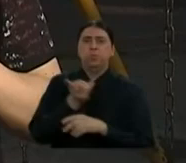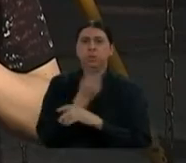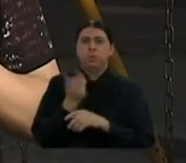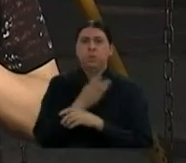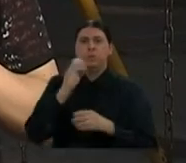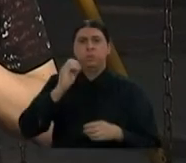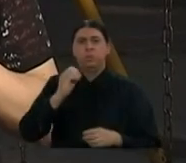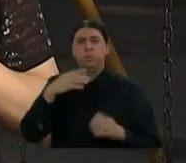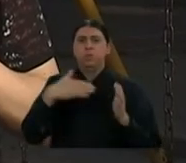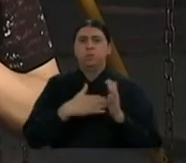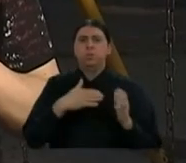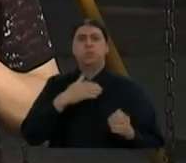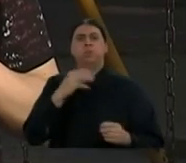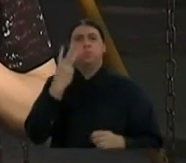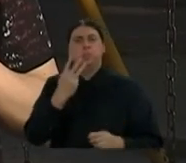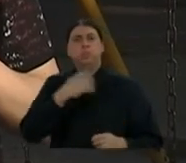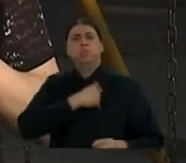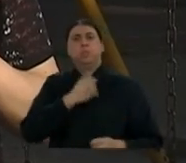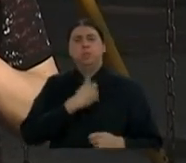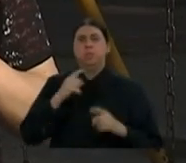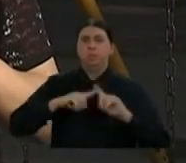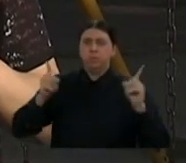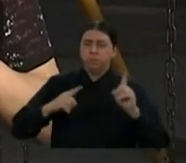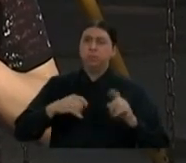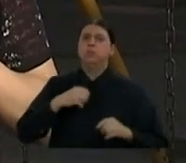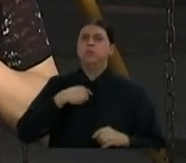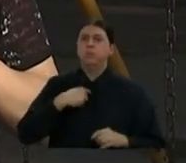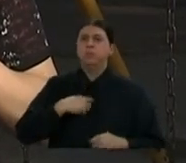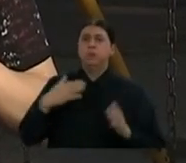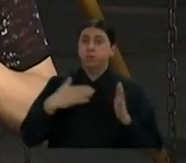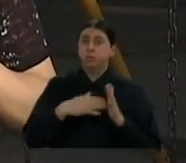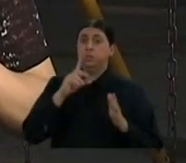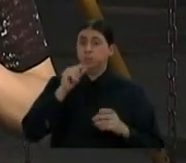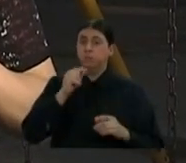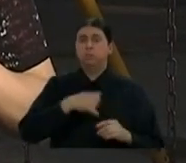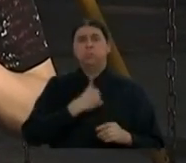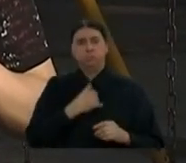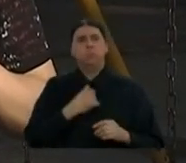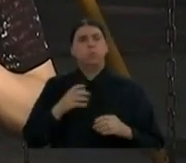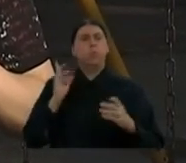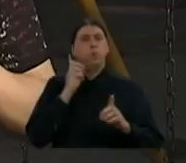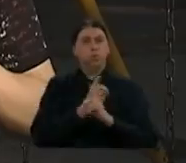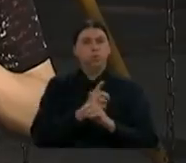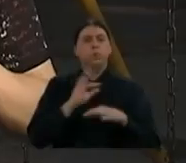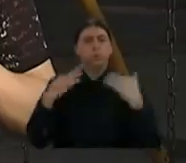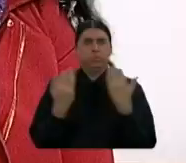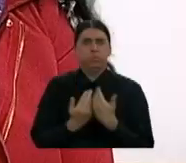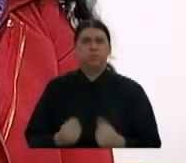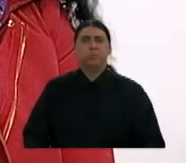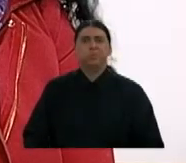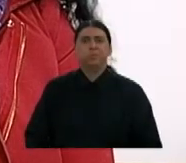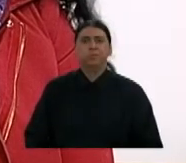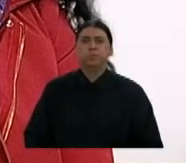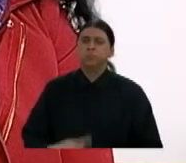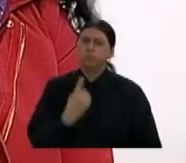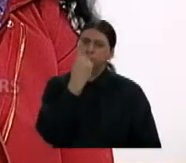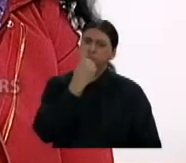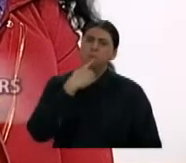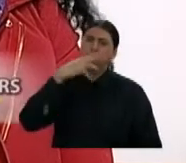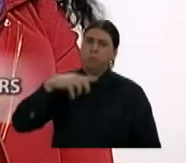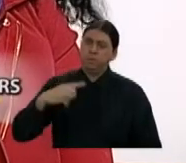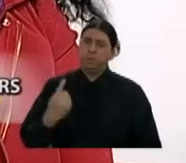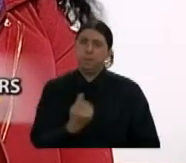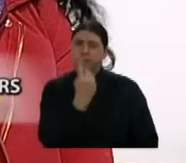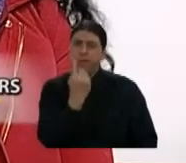0 a 3 anos mas crianças de até 10 anos provavelmente encontrarão uma família uma criança sozinha